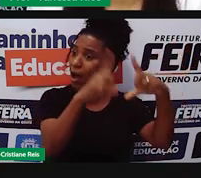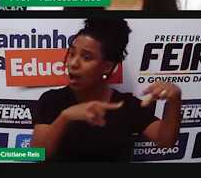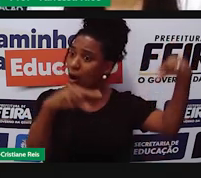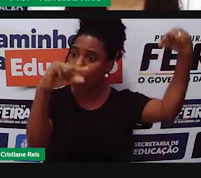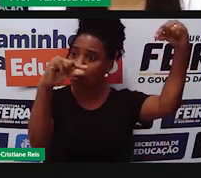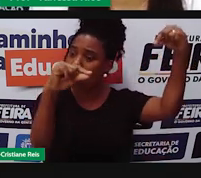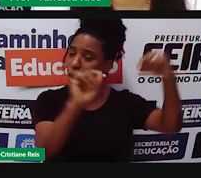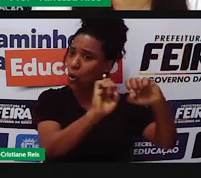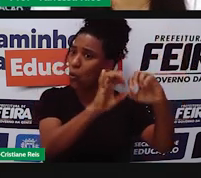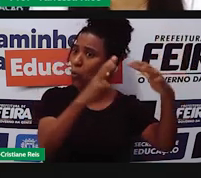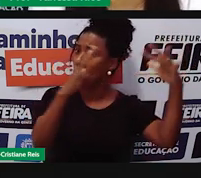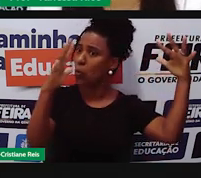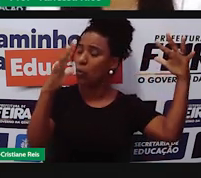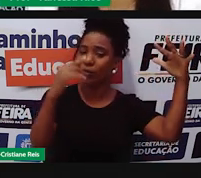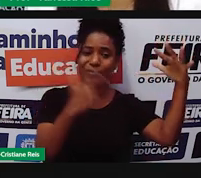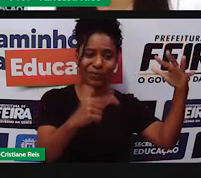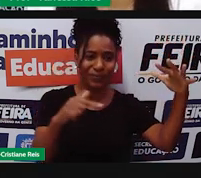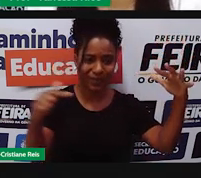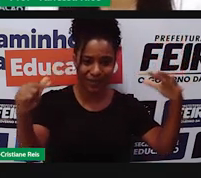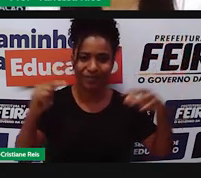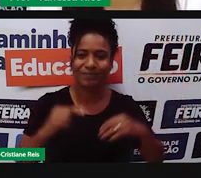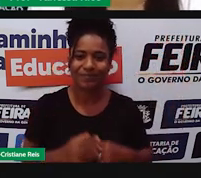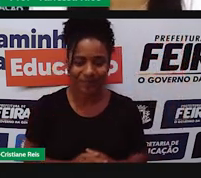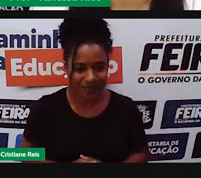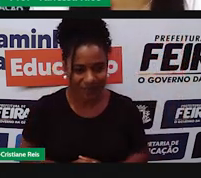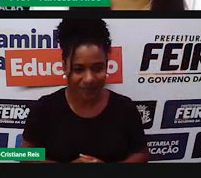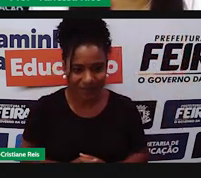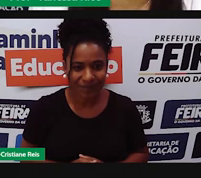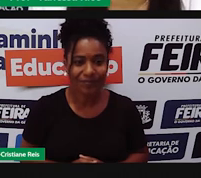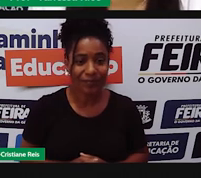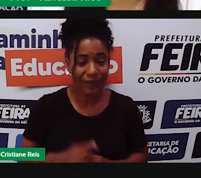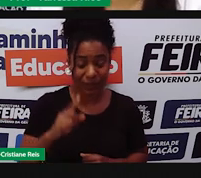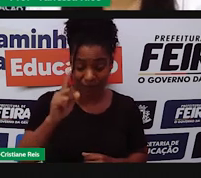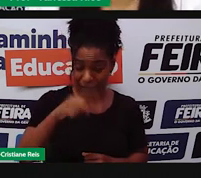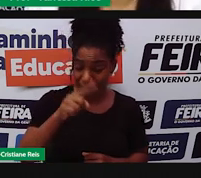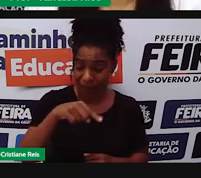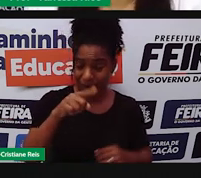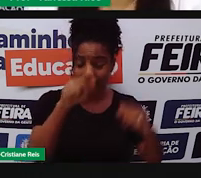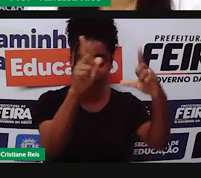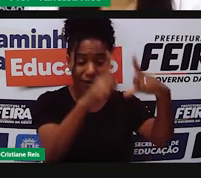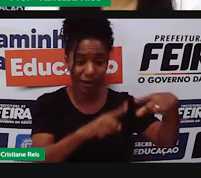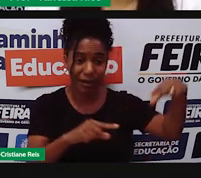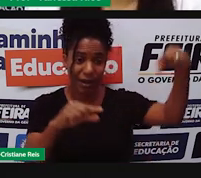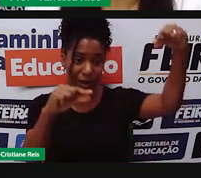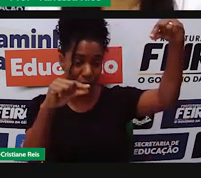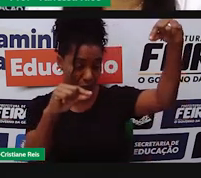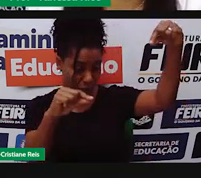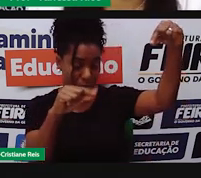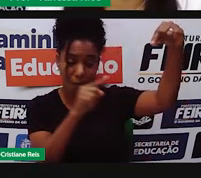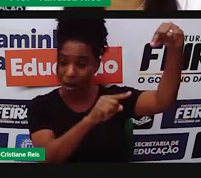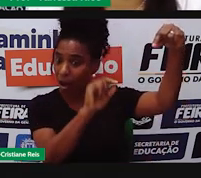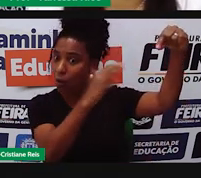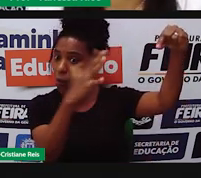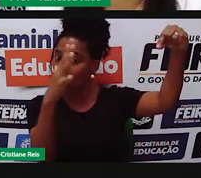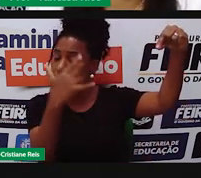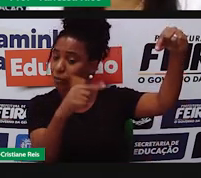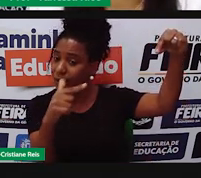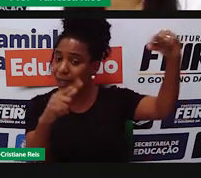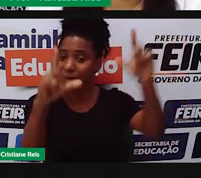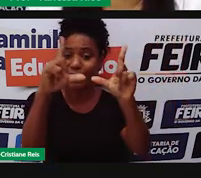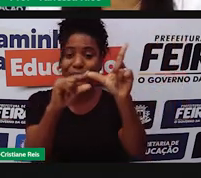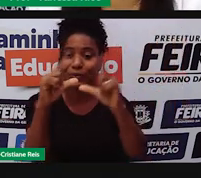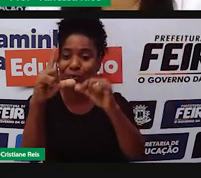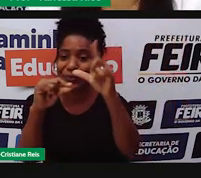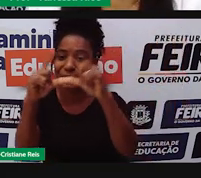função de ter luz própria é uma função, é uma característica das estrelas. O sol é uma estrela.